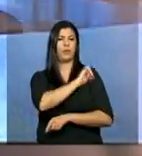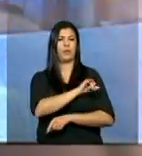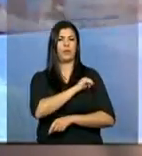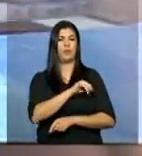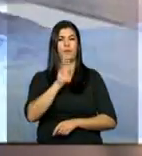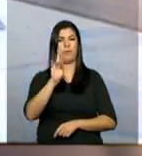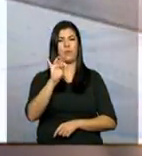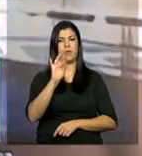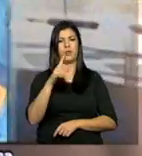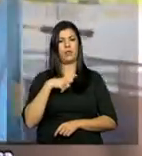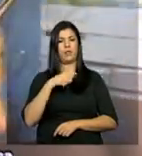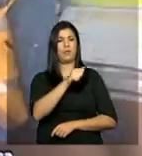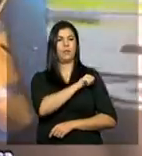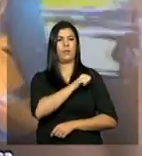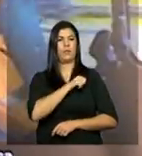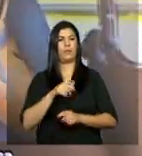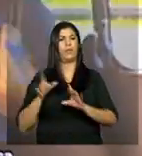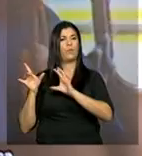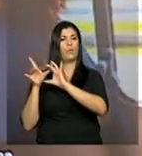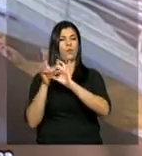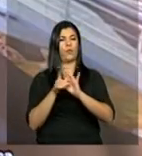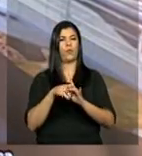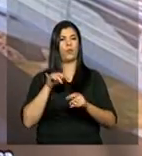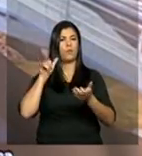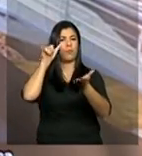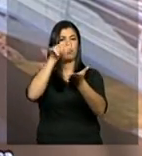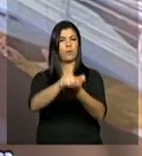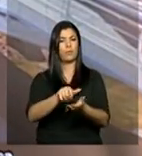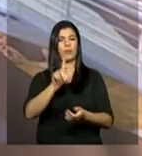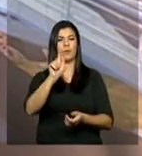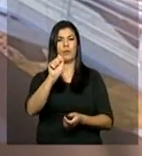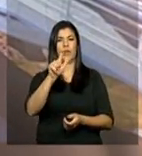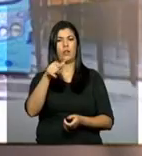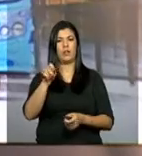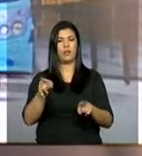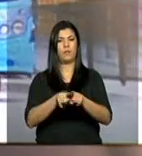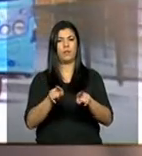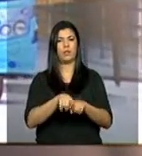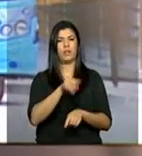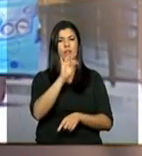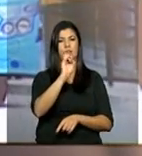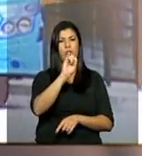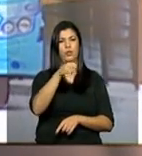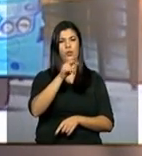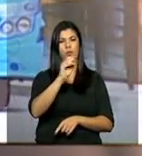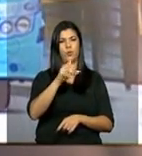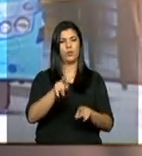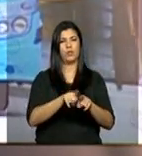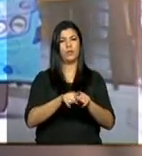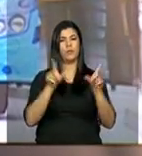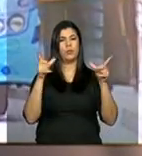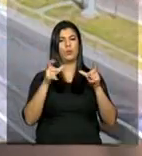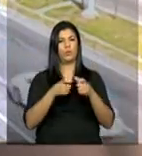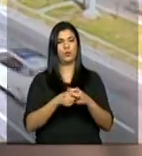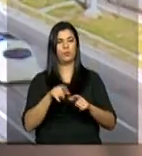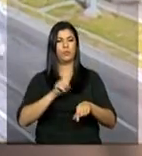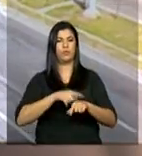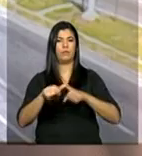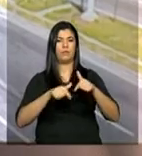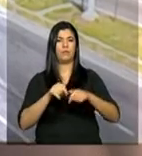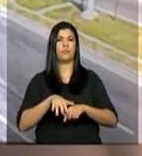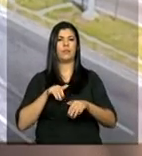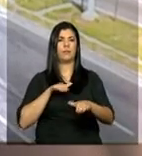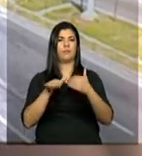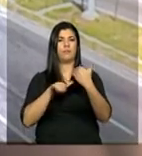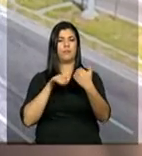BRT Transcarioca, que liga o aeroporto do Galeão à Barra da Tijuca, já está pronto, reduzindo o tempo das viagens e melhorando o trânsito